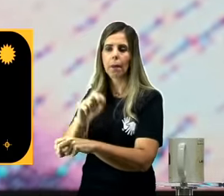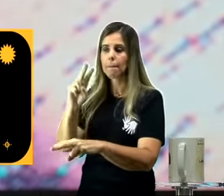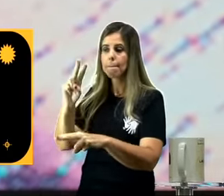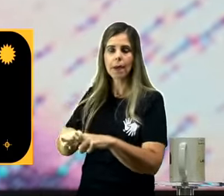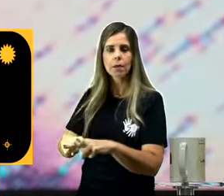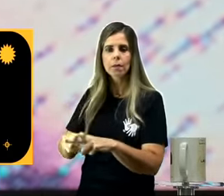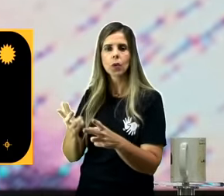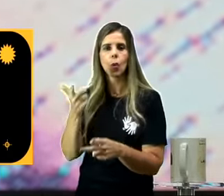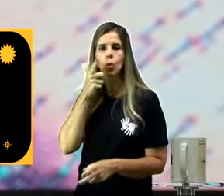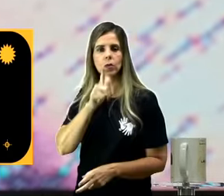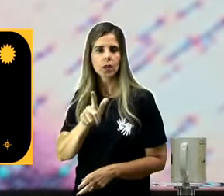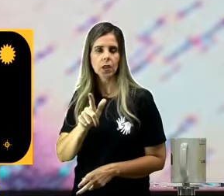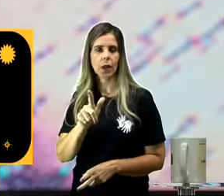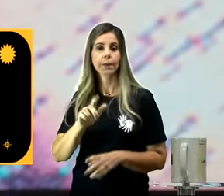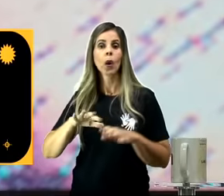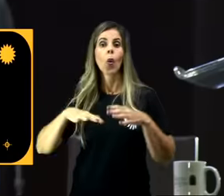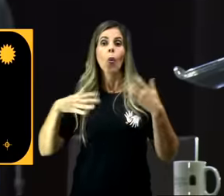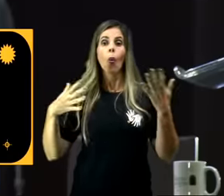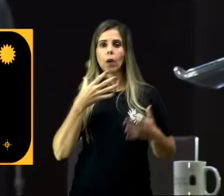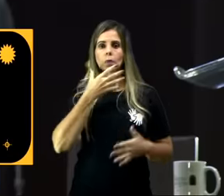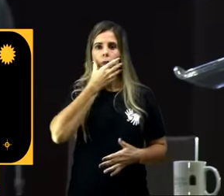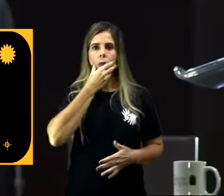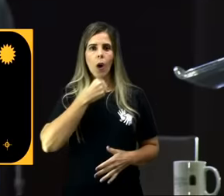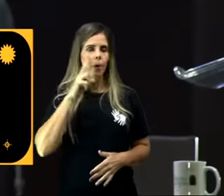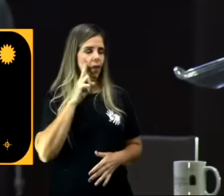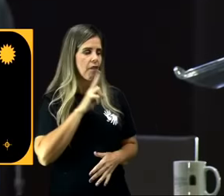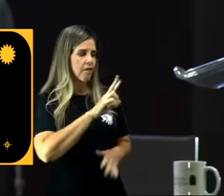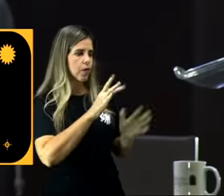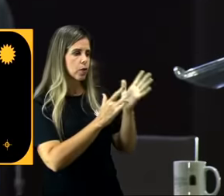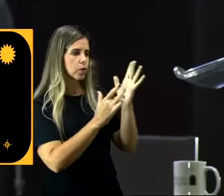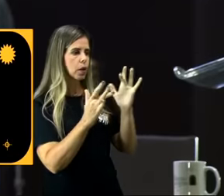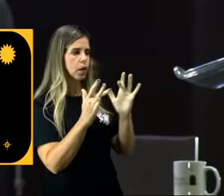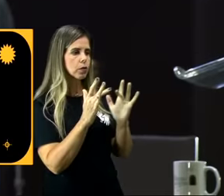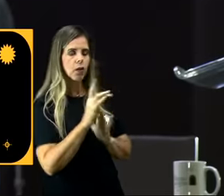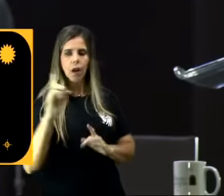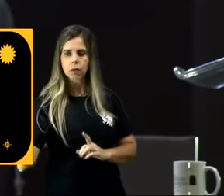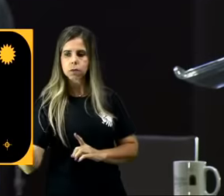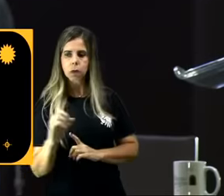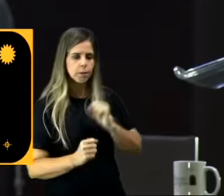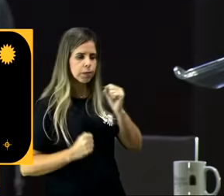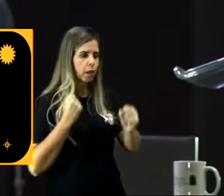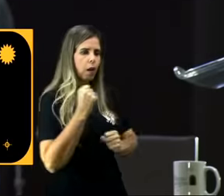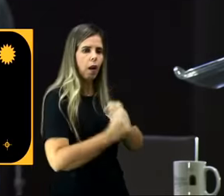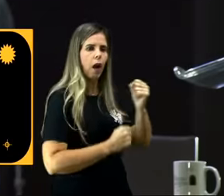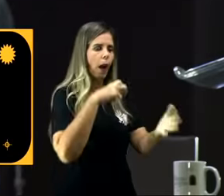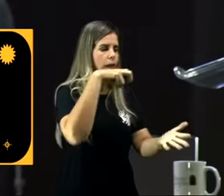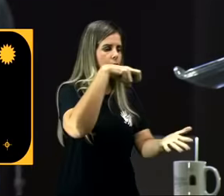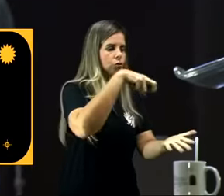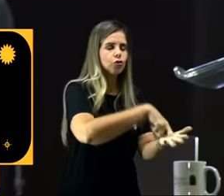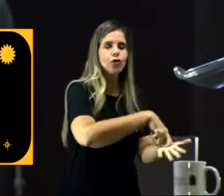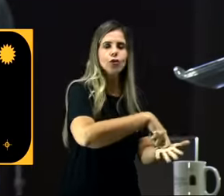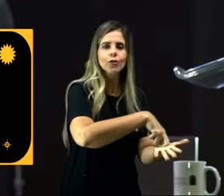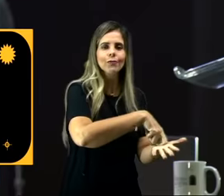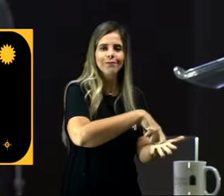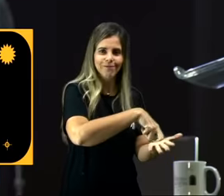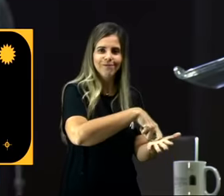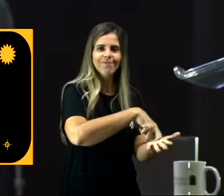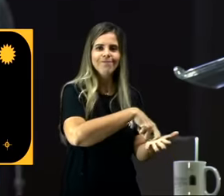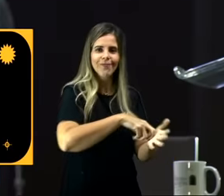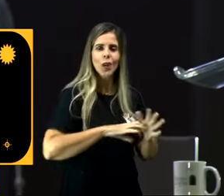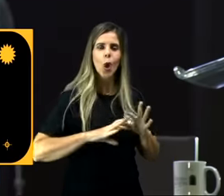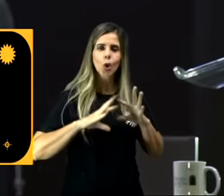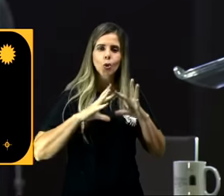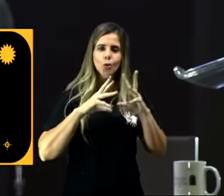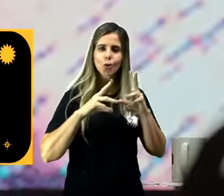de longe, correu e se prostrou diante dele. Ao nome de Jesus, se dobra todo joelho no céu e na